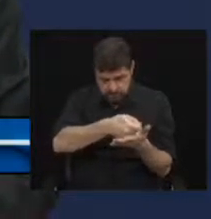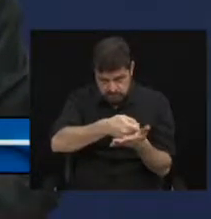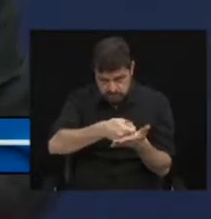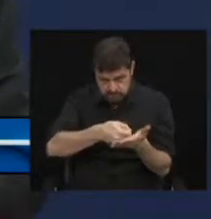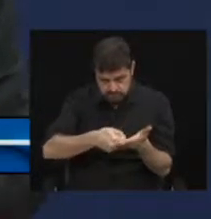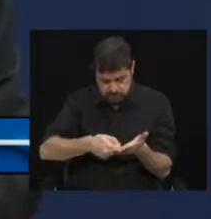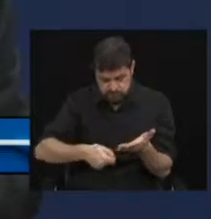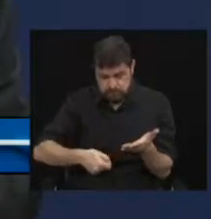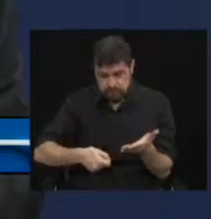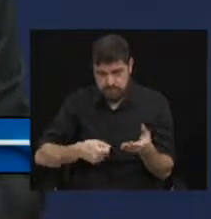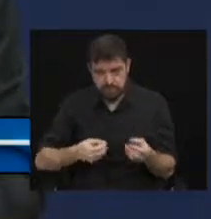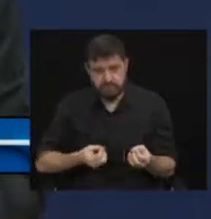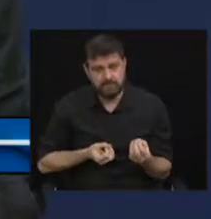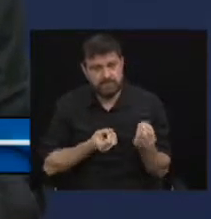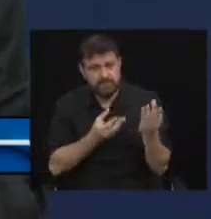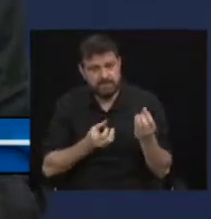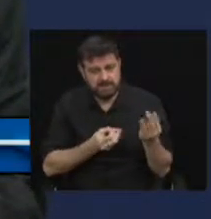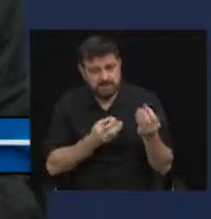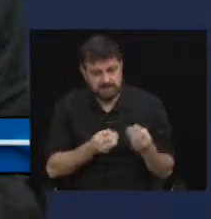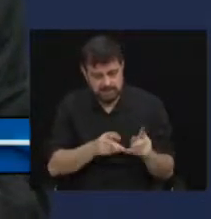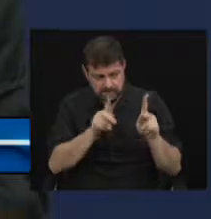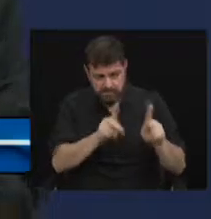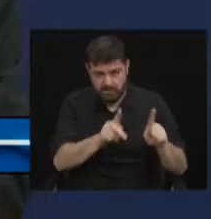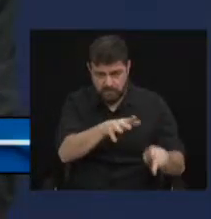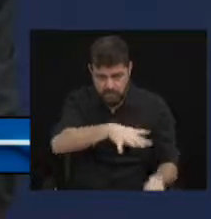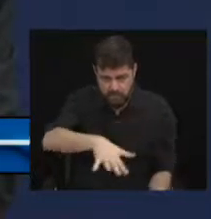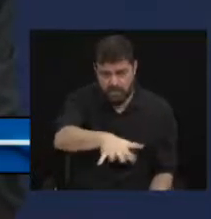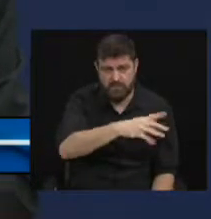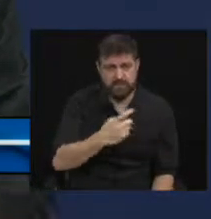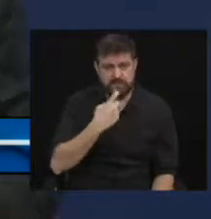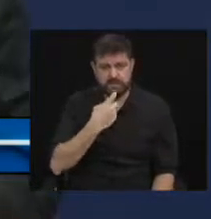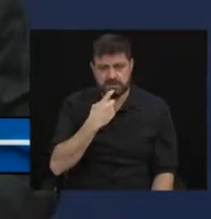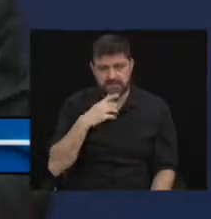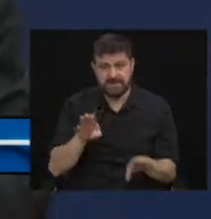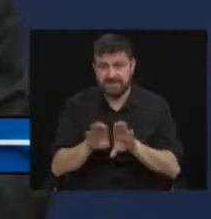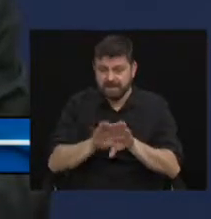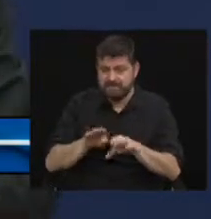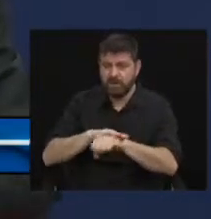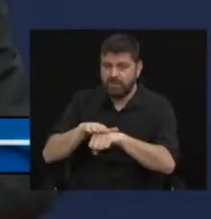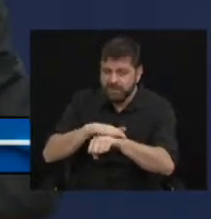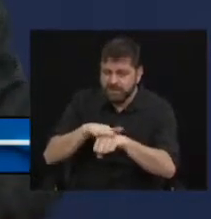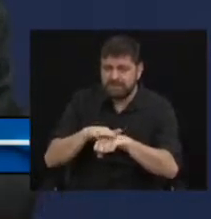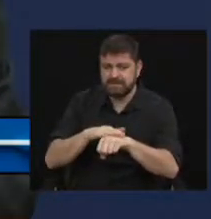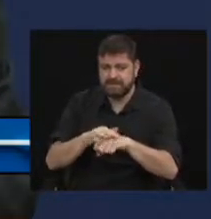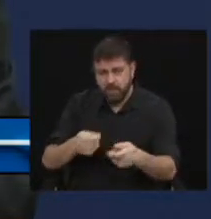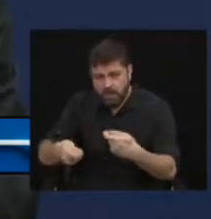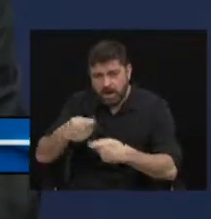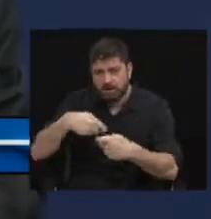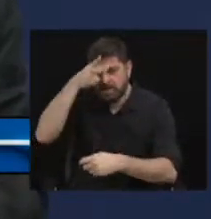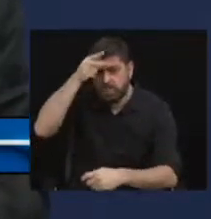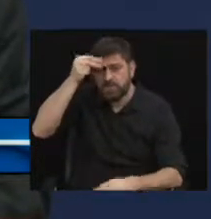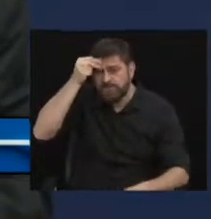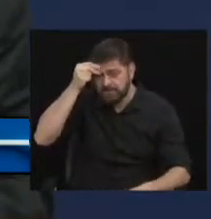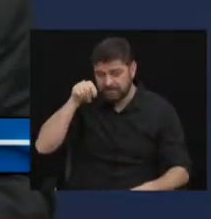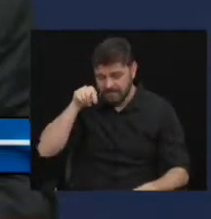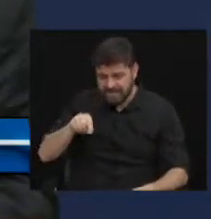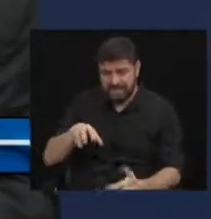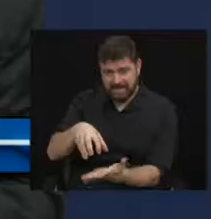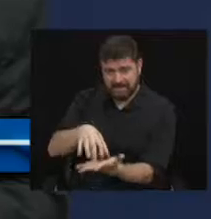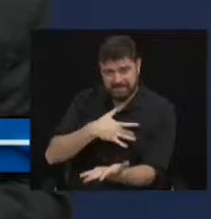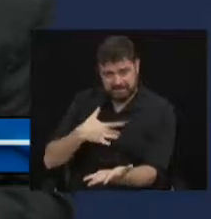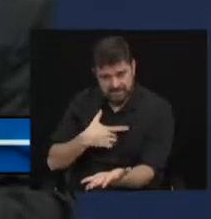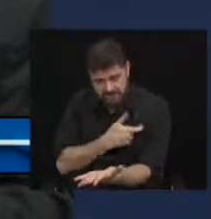pudessem manter o funcionamento daquele centro de saúde. À época, dizia-se assim de uma disposição